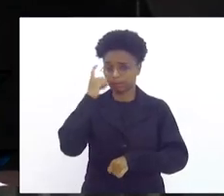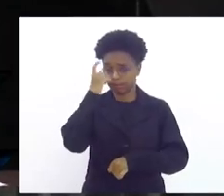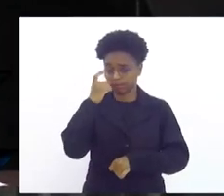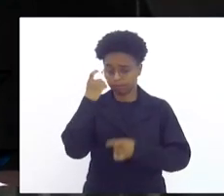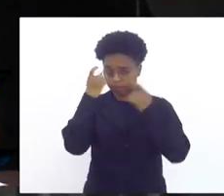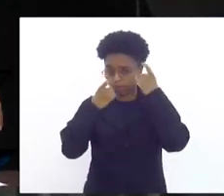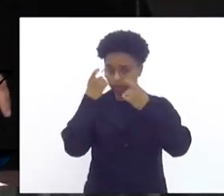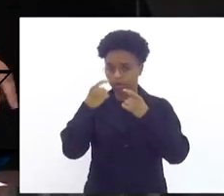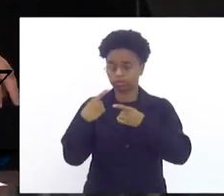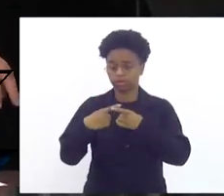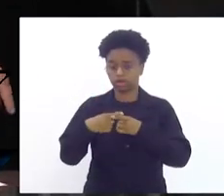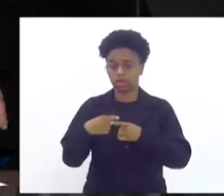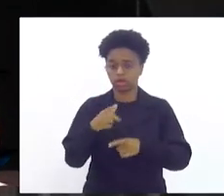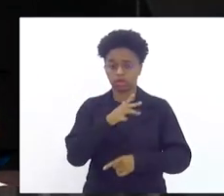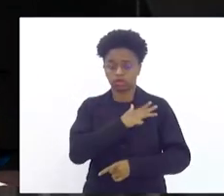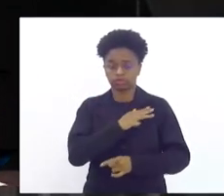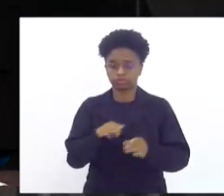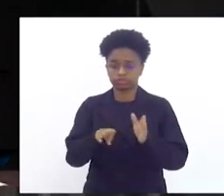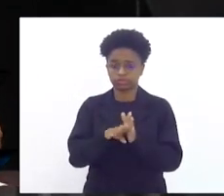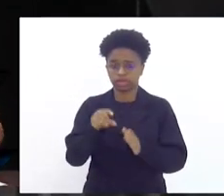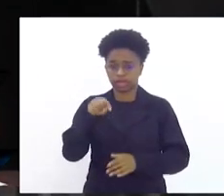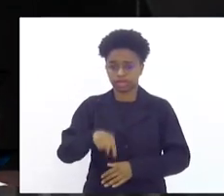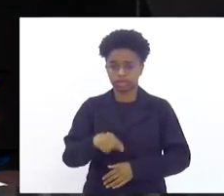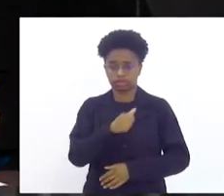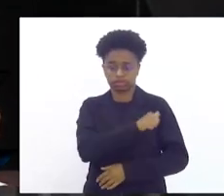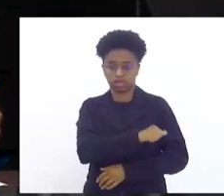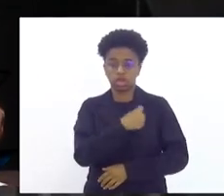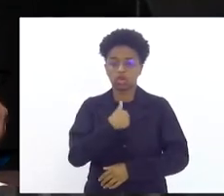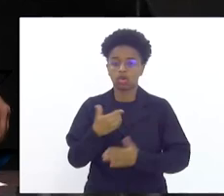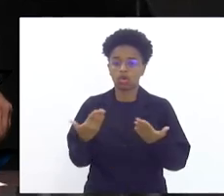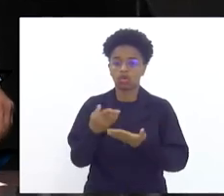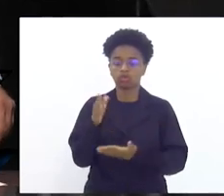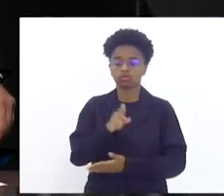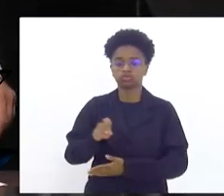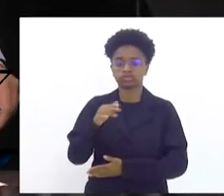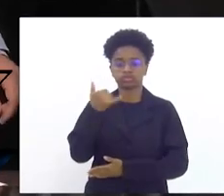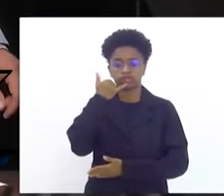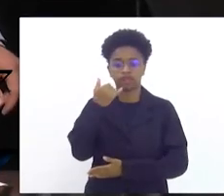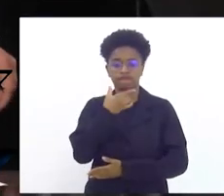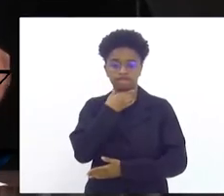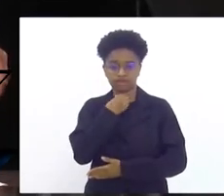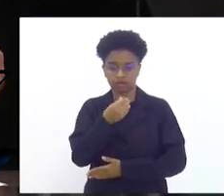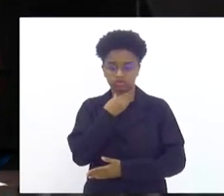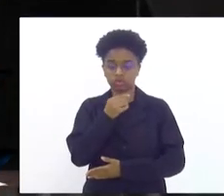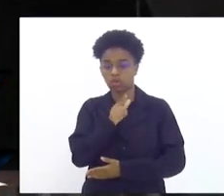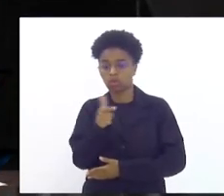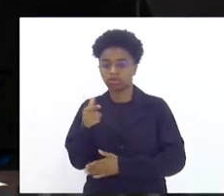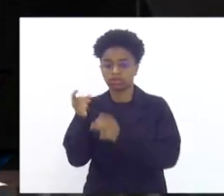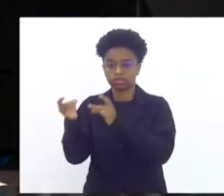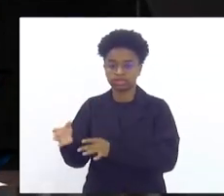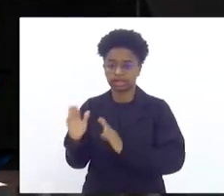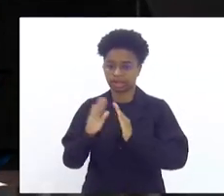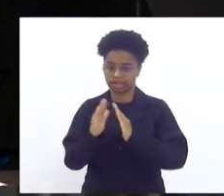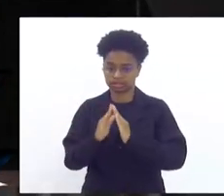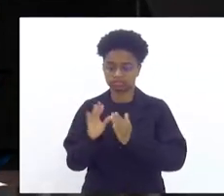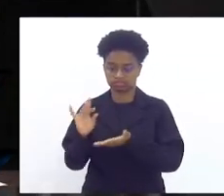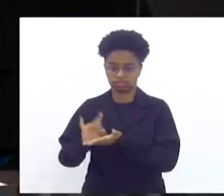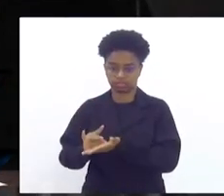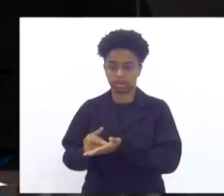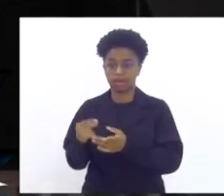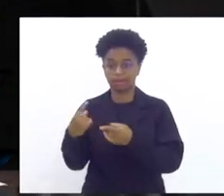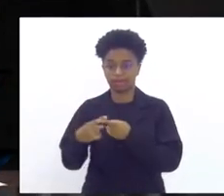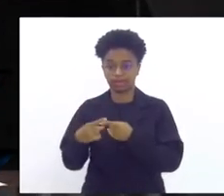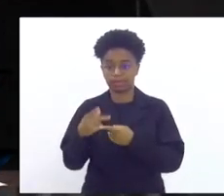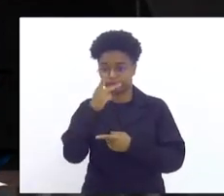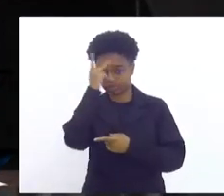no Rio de Janeiro hoje eu vim com o celular falso tá Deixei o outro celular em casa o original porque